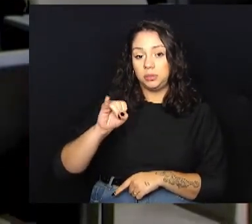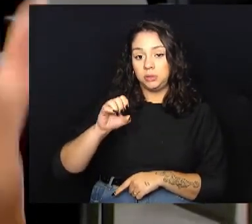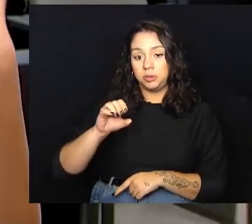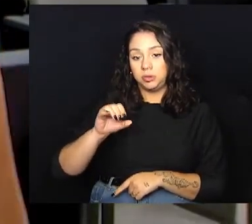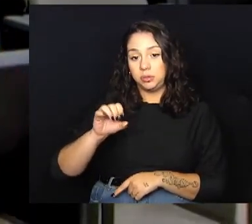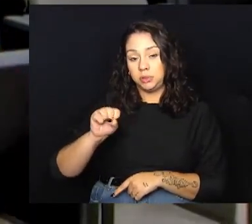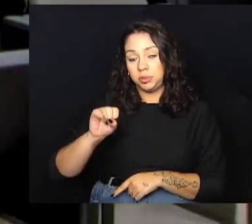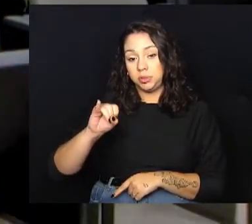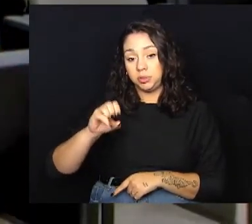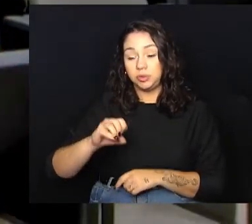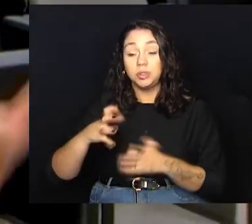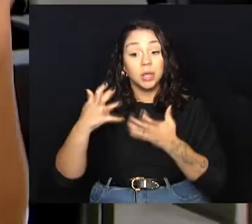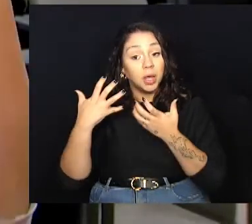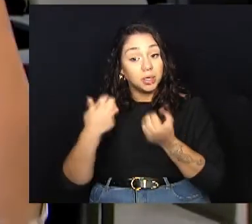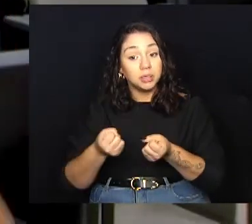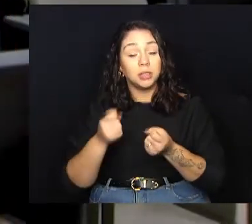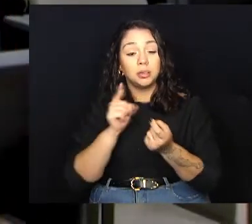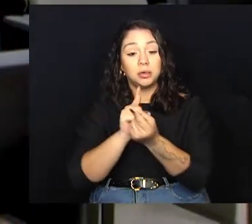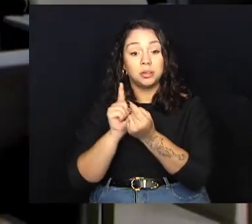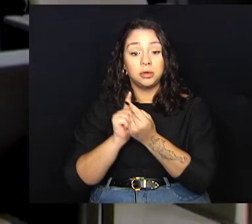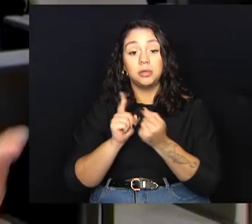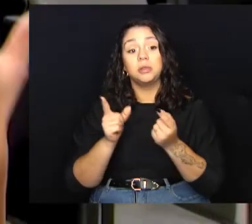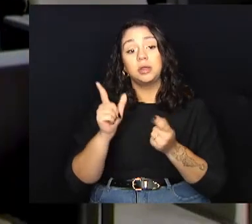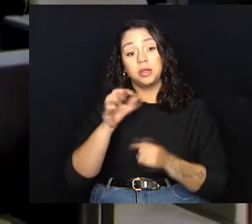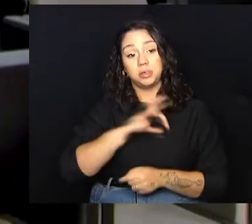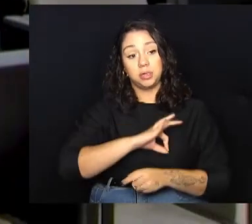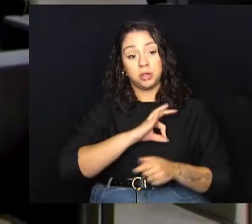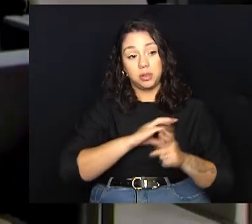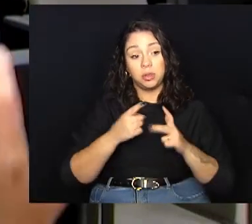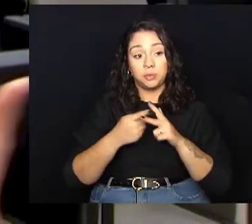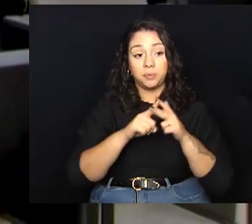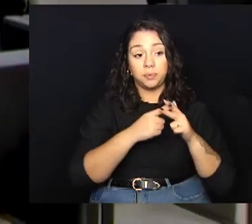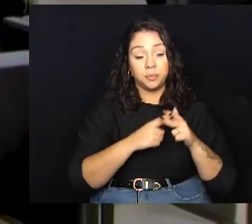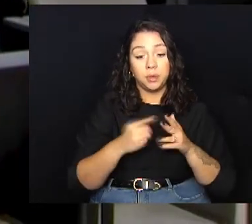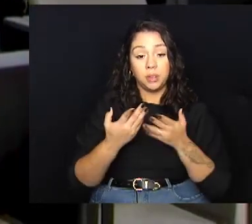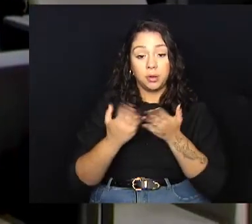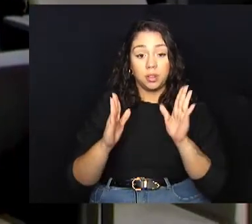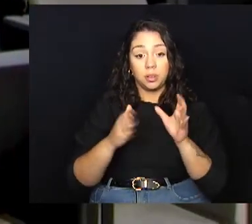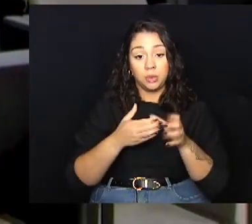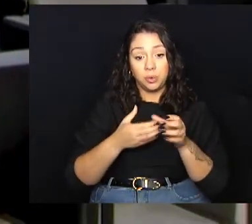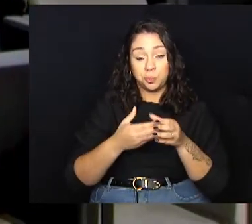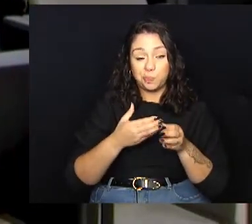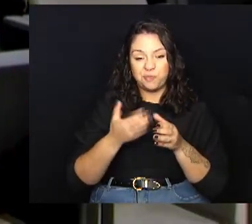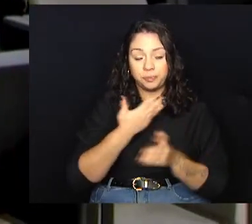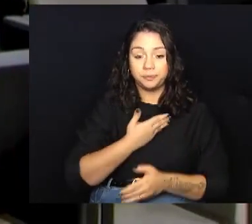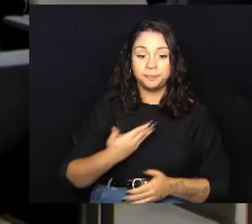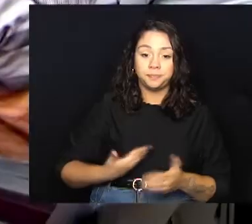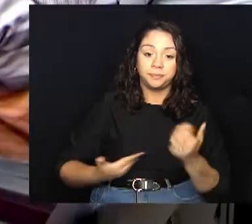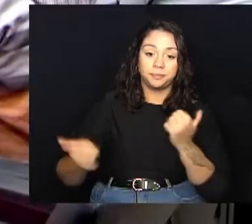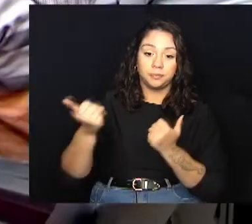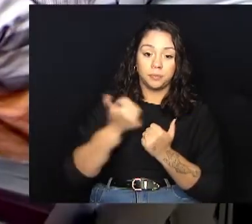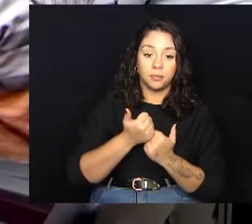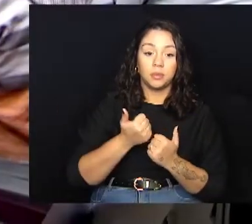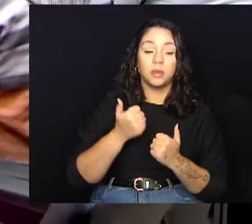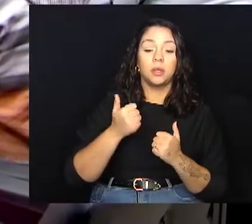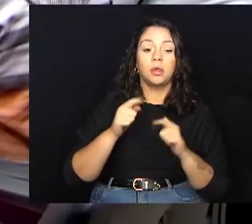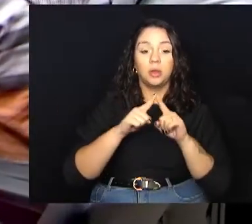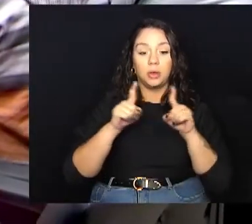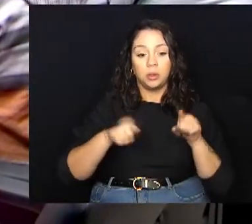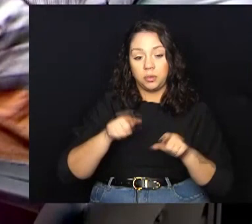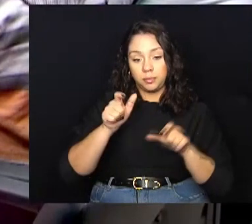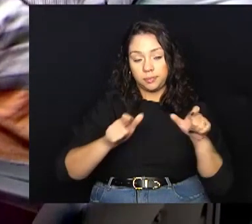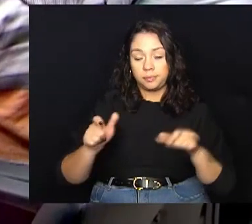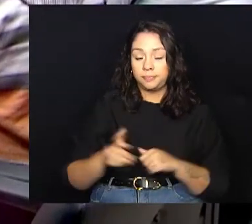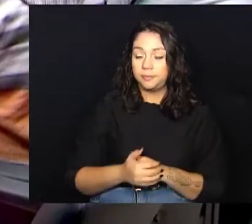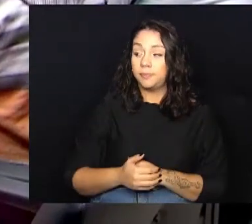de reajuste salarial de condições de trabalho e da abertura de concurso público para reposição desse quadro funcional os trabalhadores